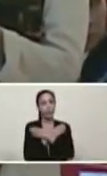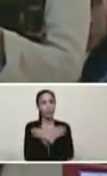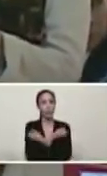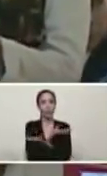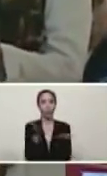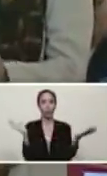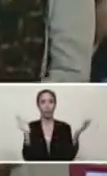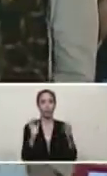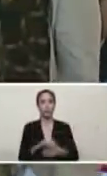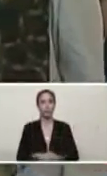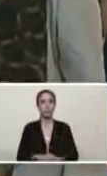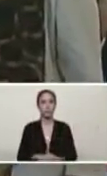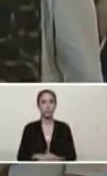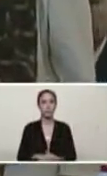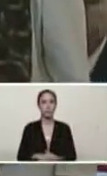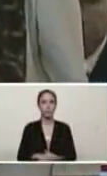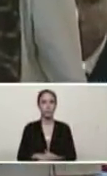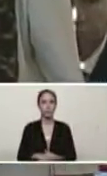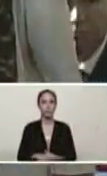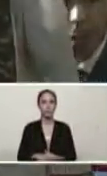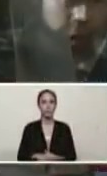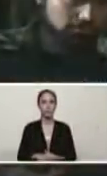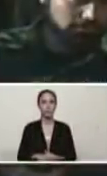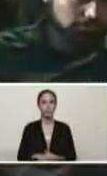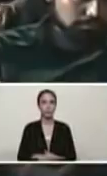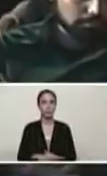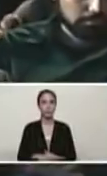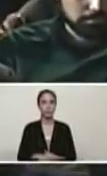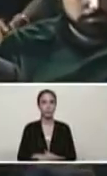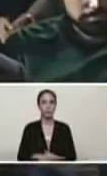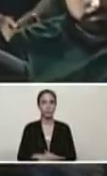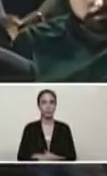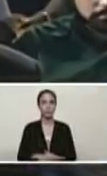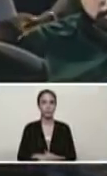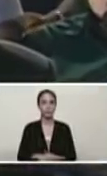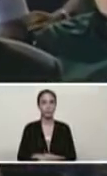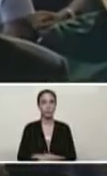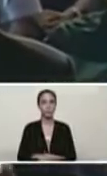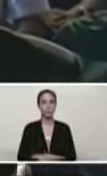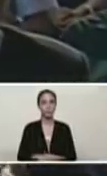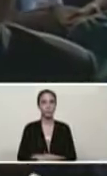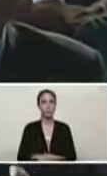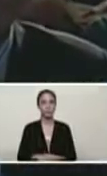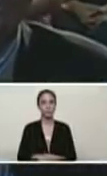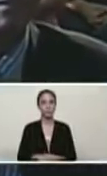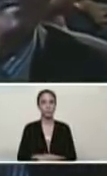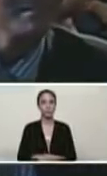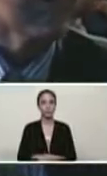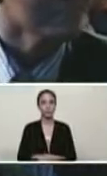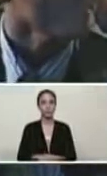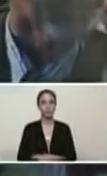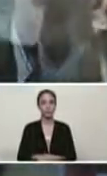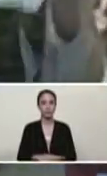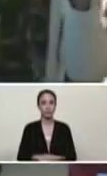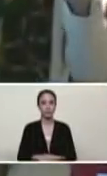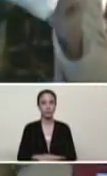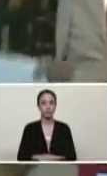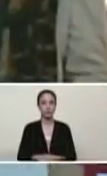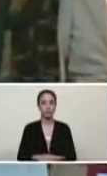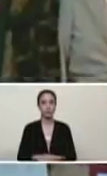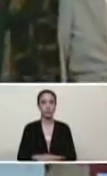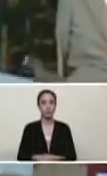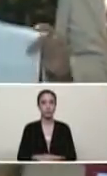todos vocês. Companheiros do Conselho Mundial da Paz, tem estado desde os seus 70 anos